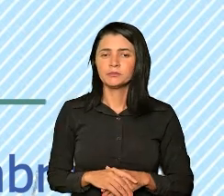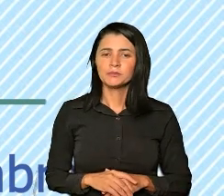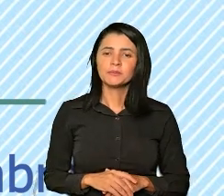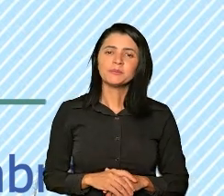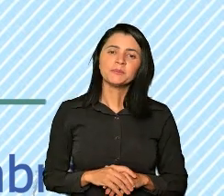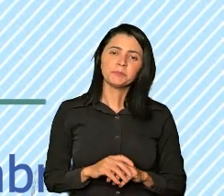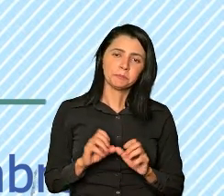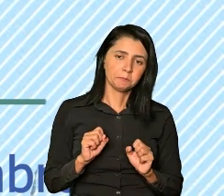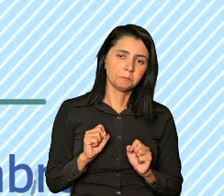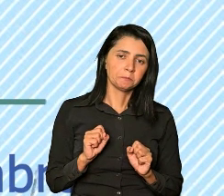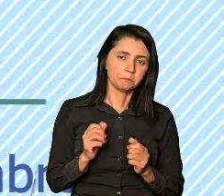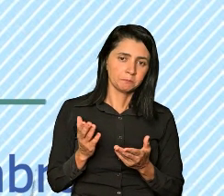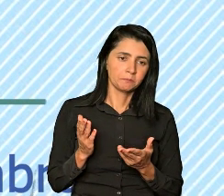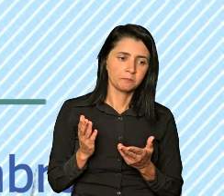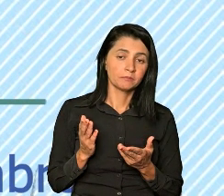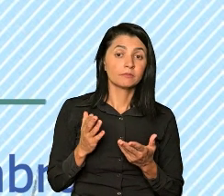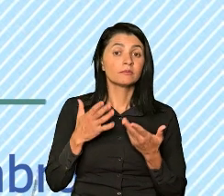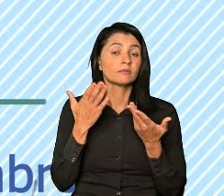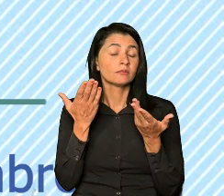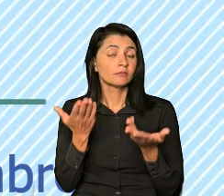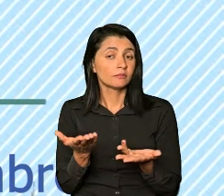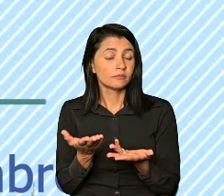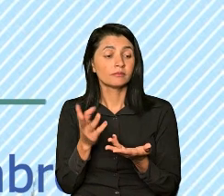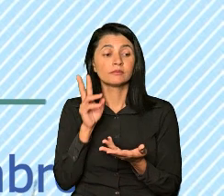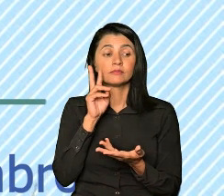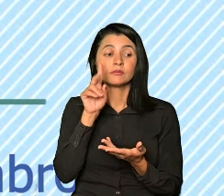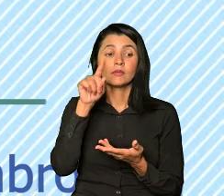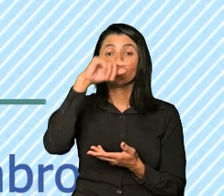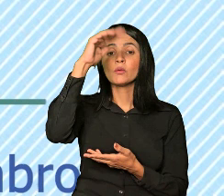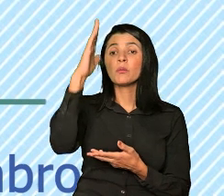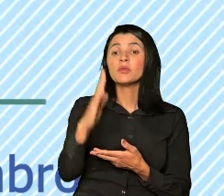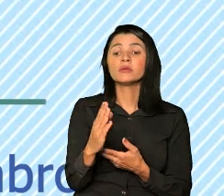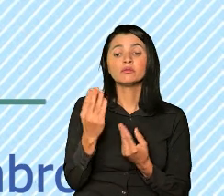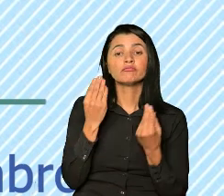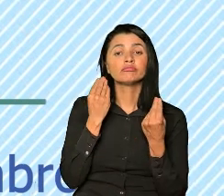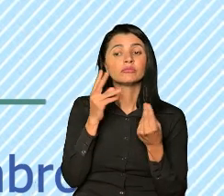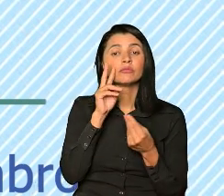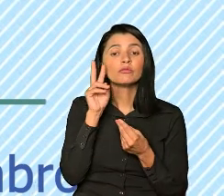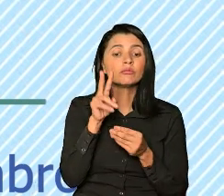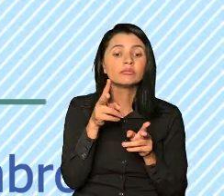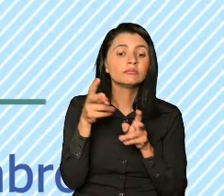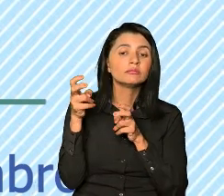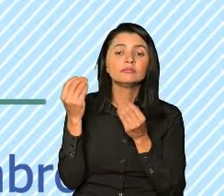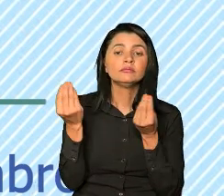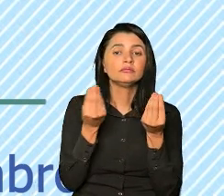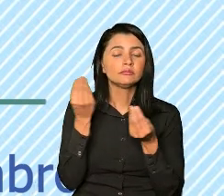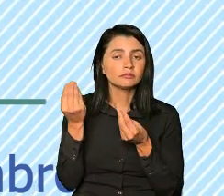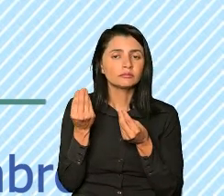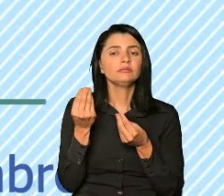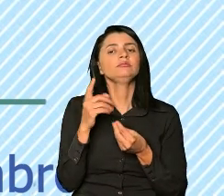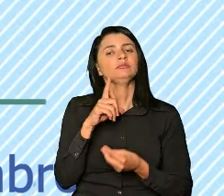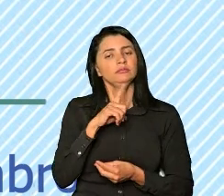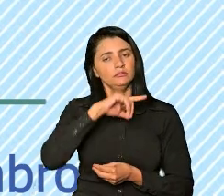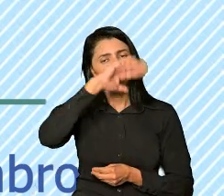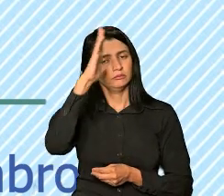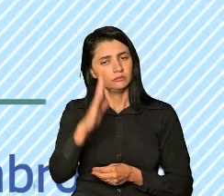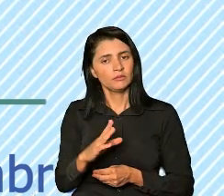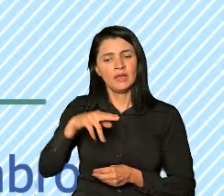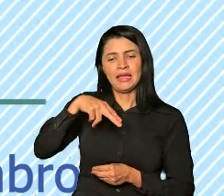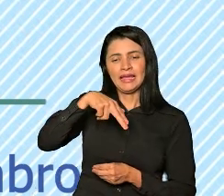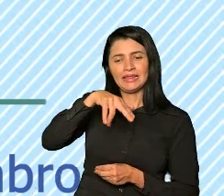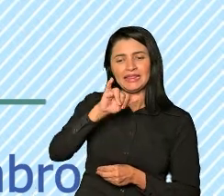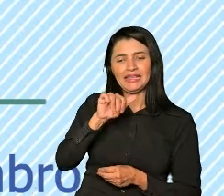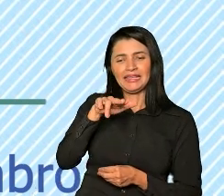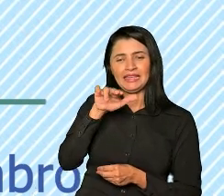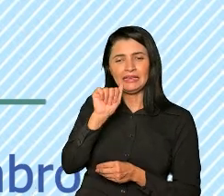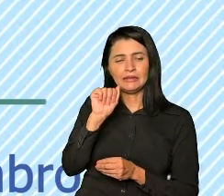Pode passar. Bem, e aí no Brasil, como é que nós vamos ver? No Brasil, há, como a Nina já